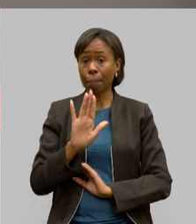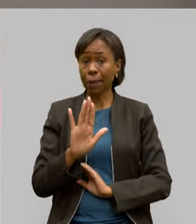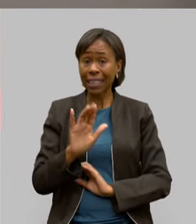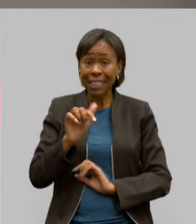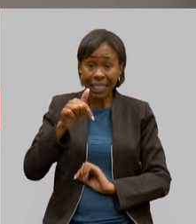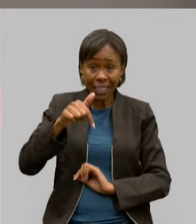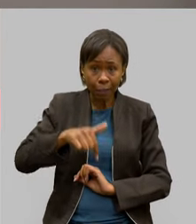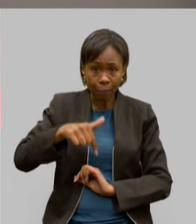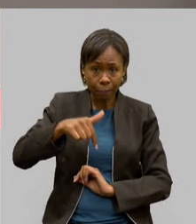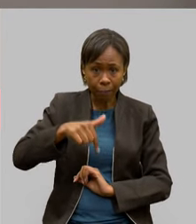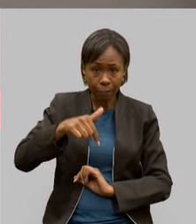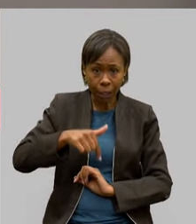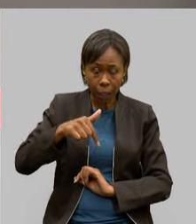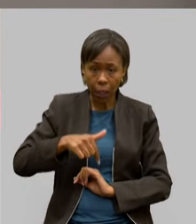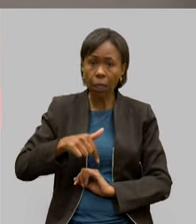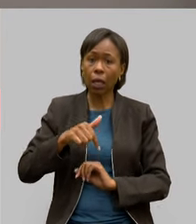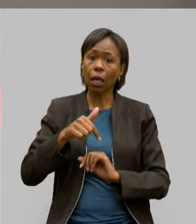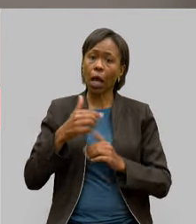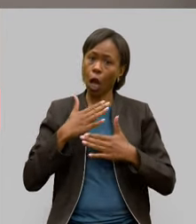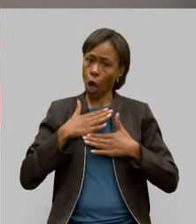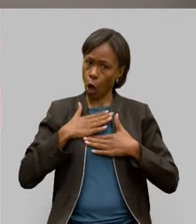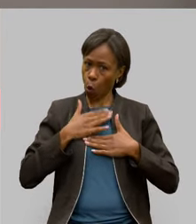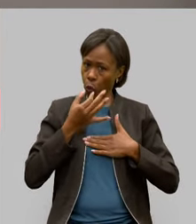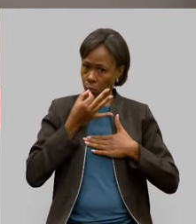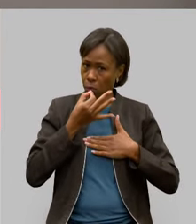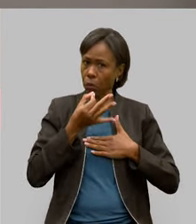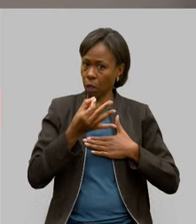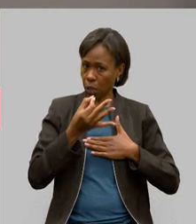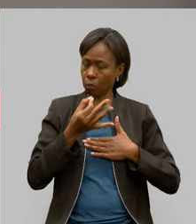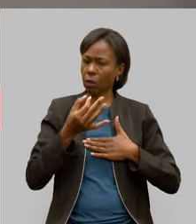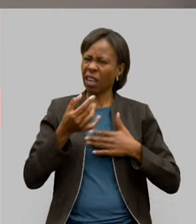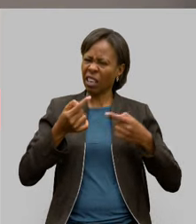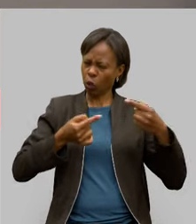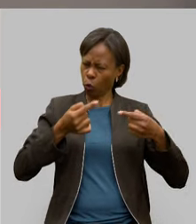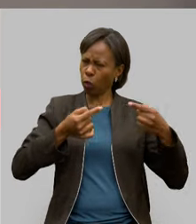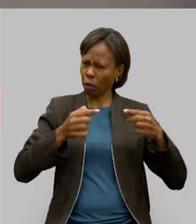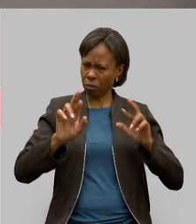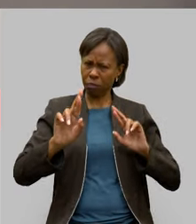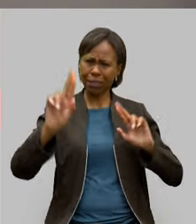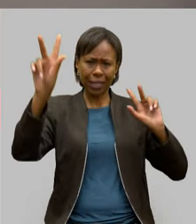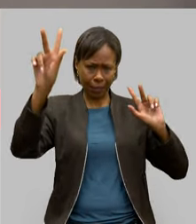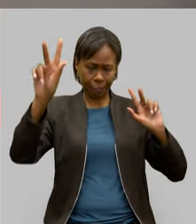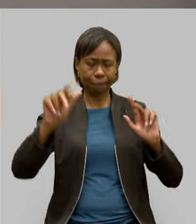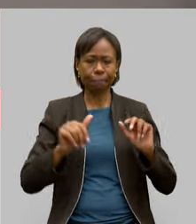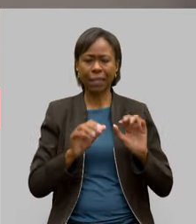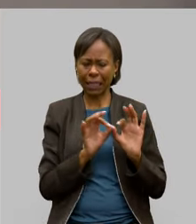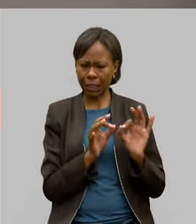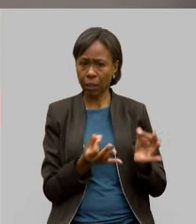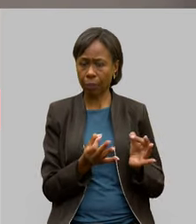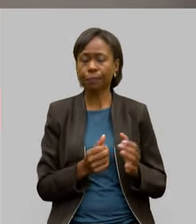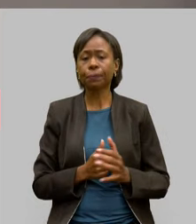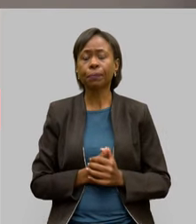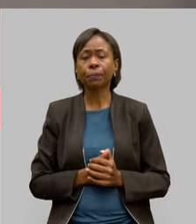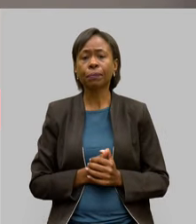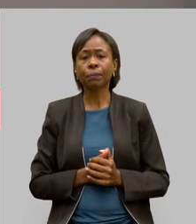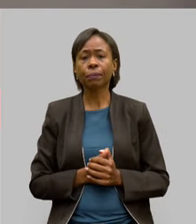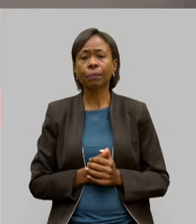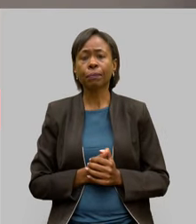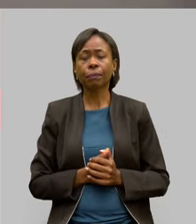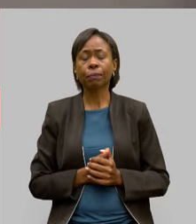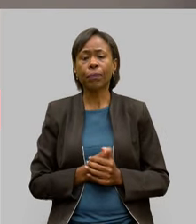minha opinião na minha humilde opinião ela é até mais simples a gente tem visto eh do